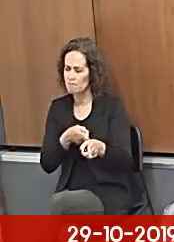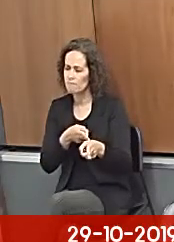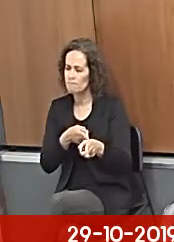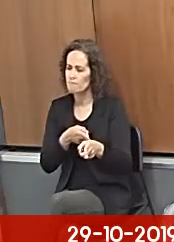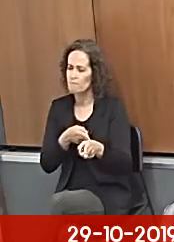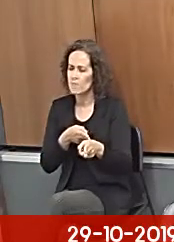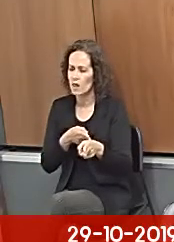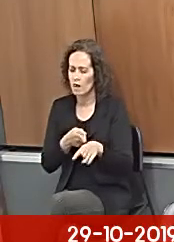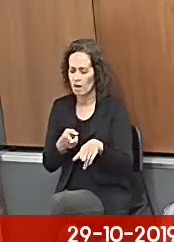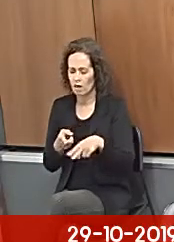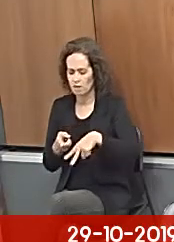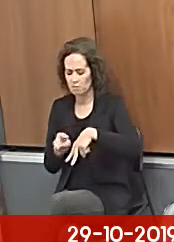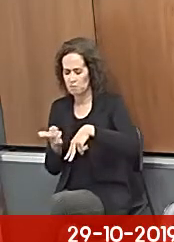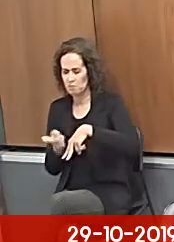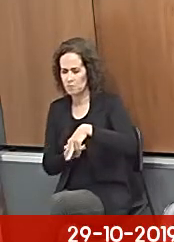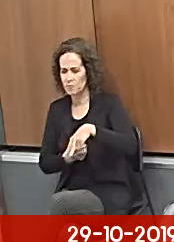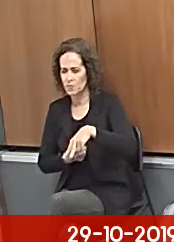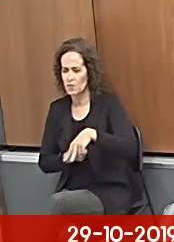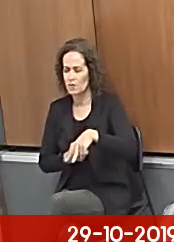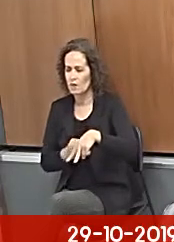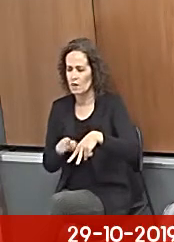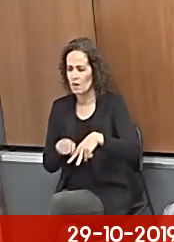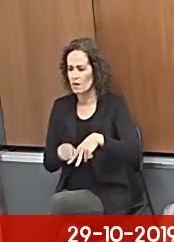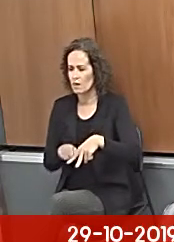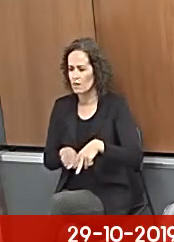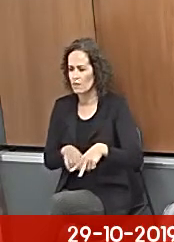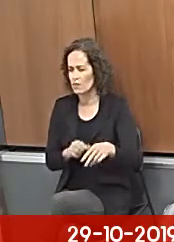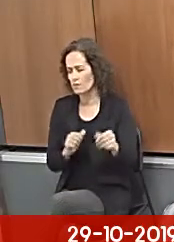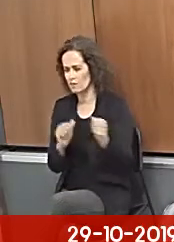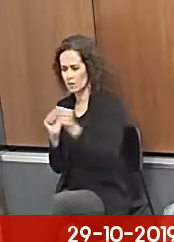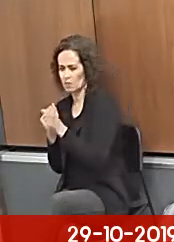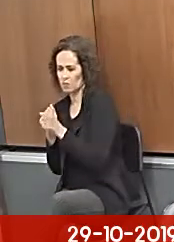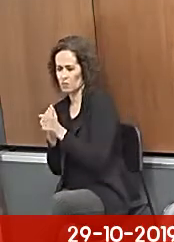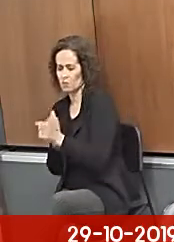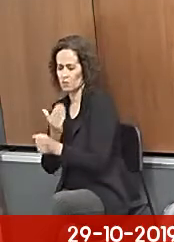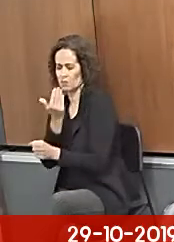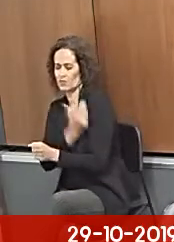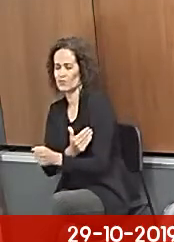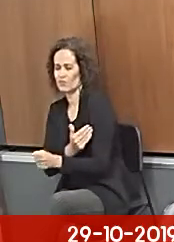Acho que ele sentiu muita dor e virou o corpo para pegar na perna e atingiu o braço dele.